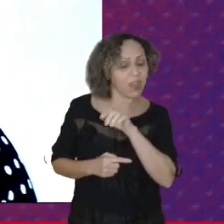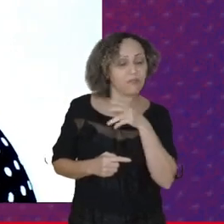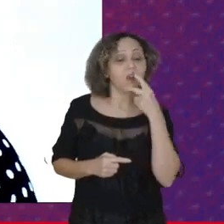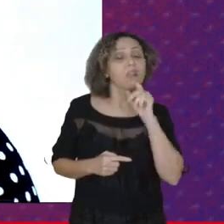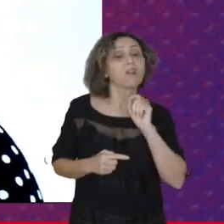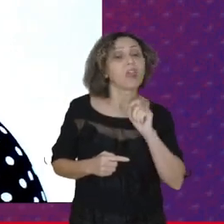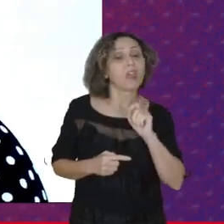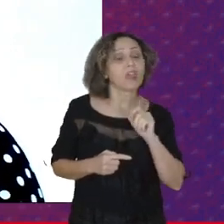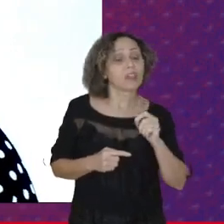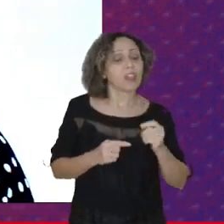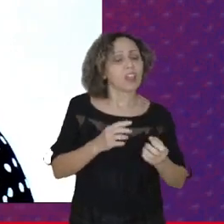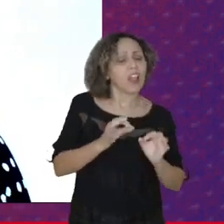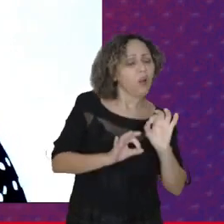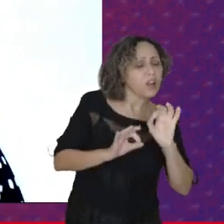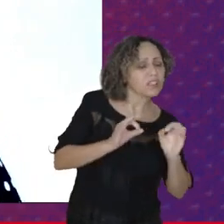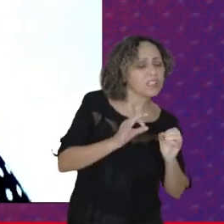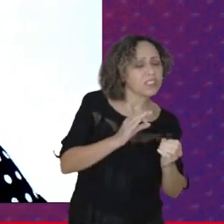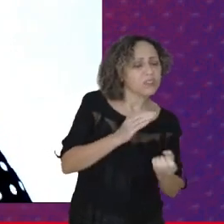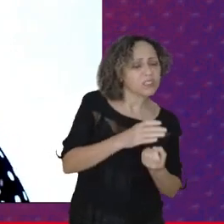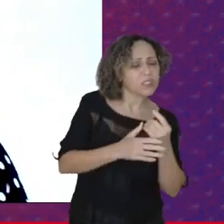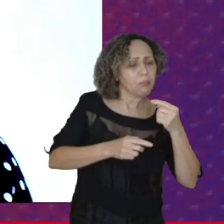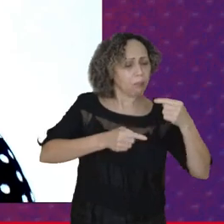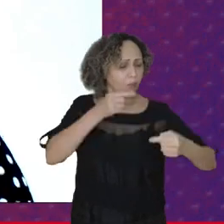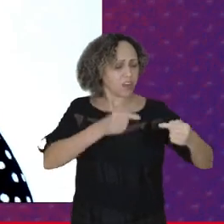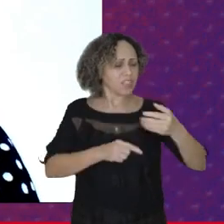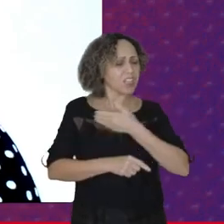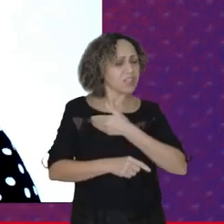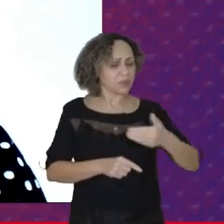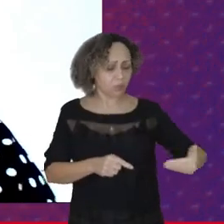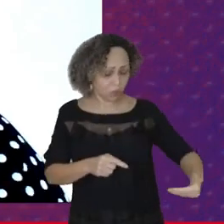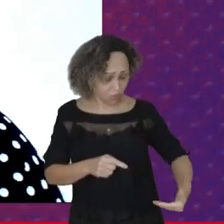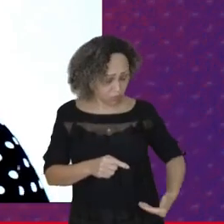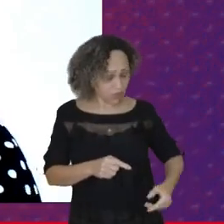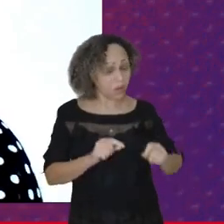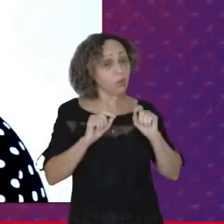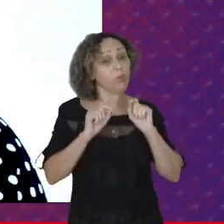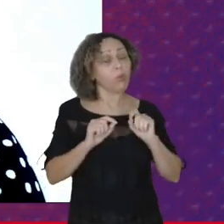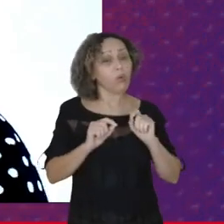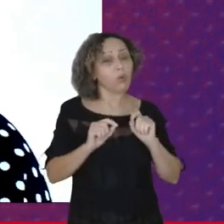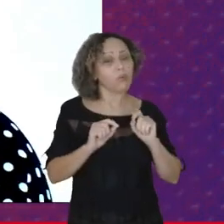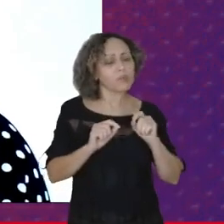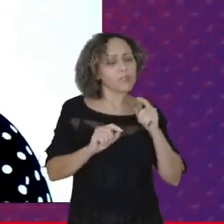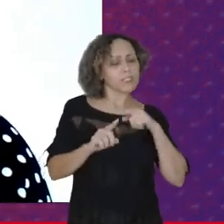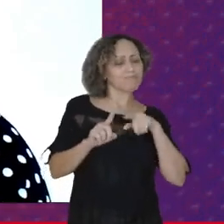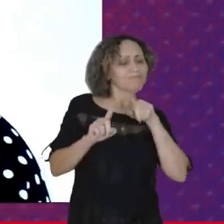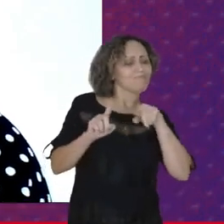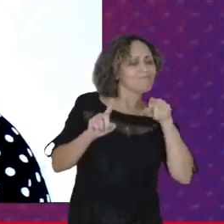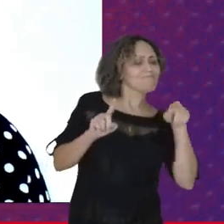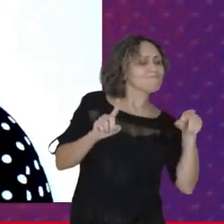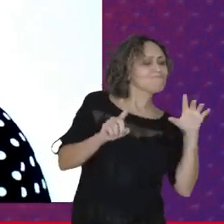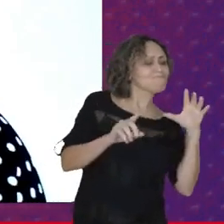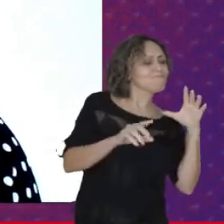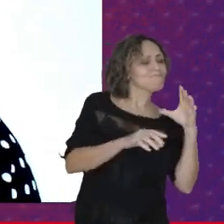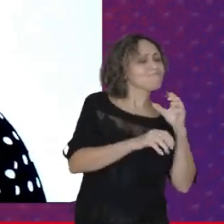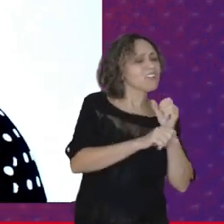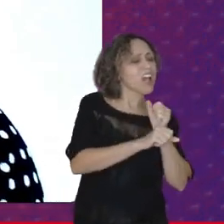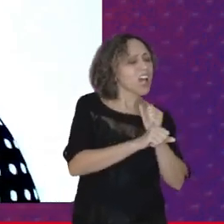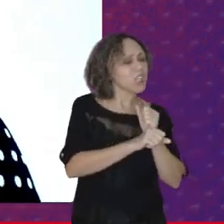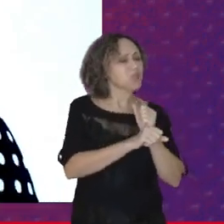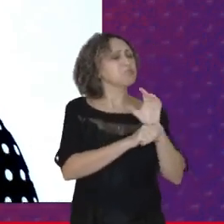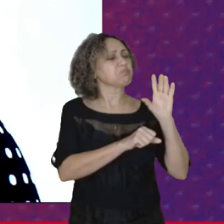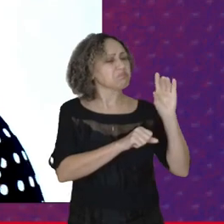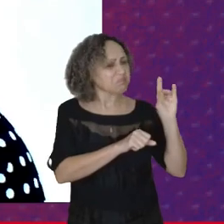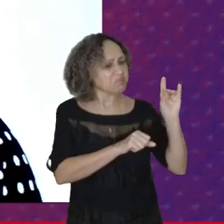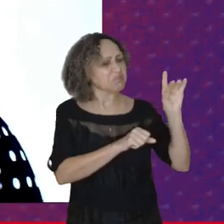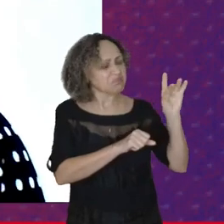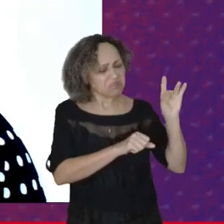de políticas públicas, ela é feita com base em dados, em indicadores científicos e em